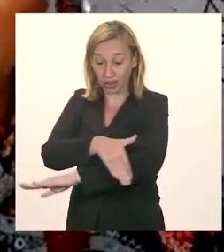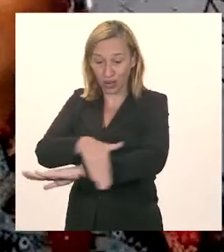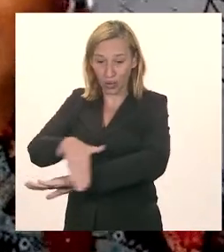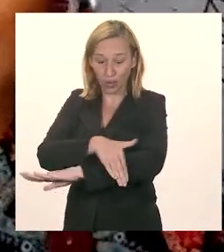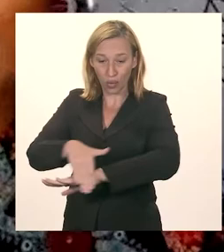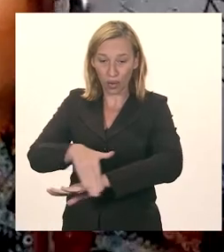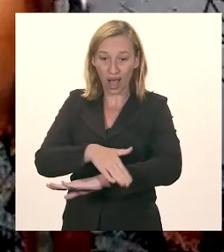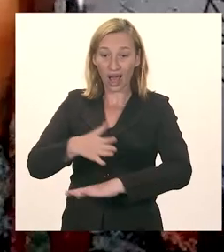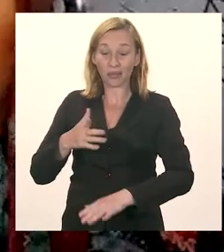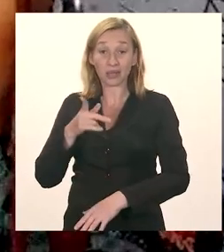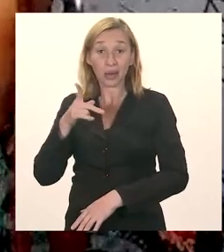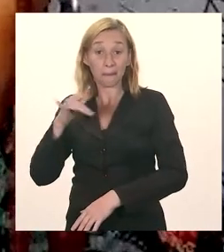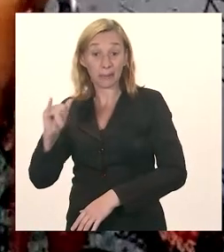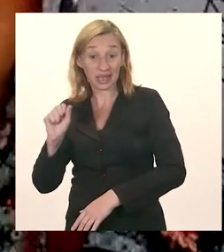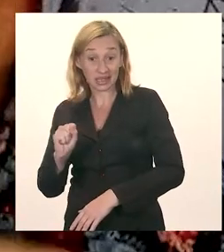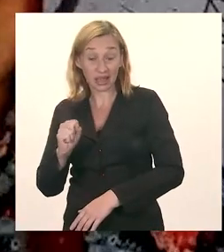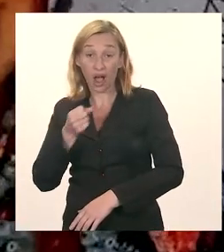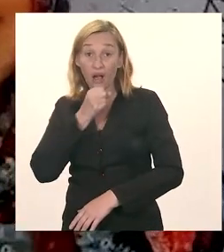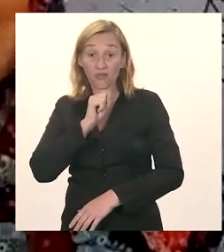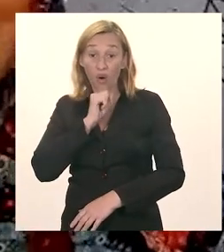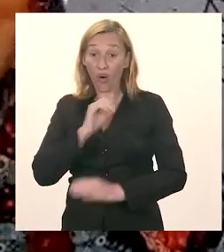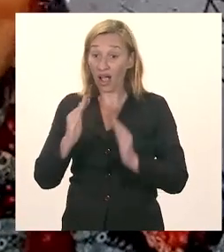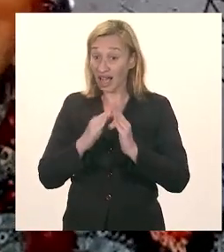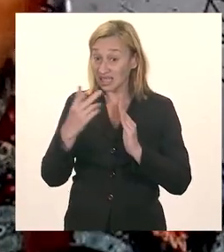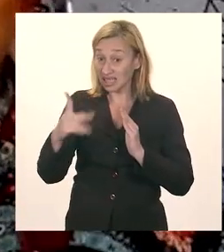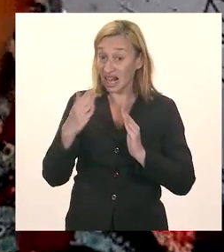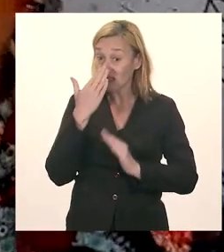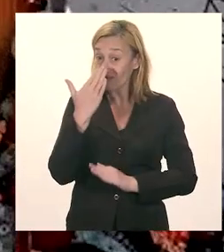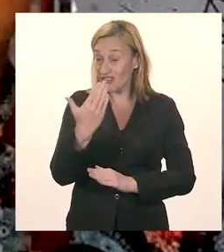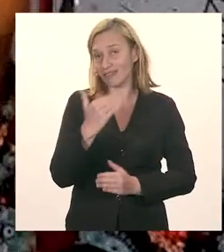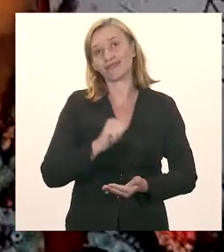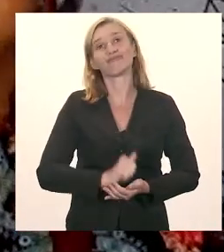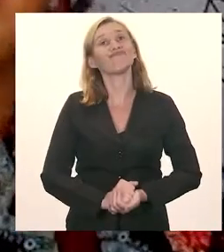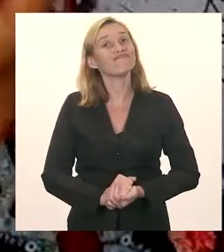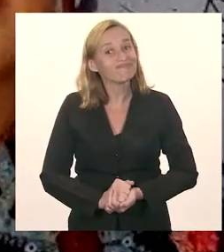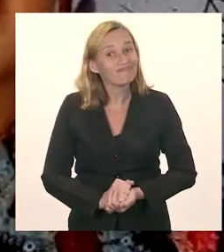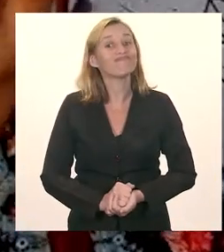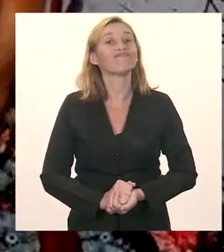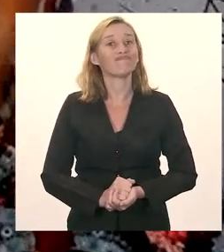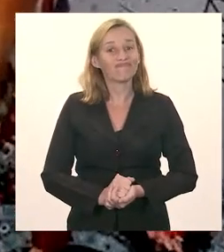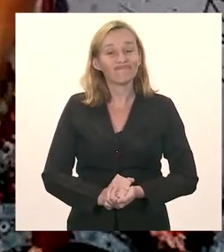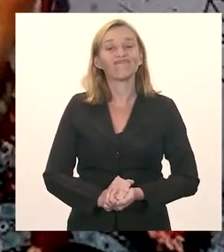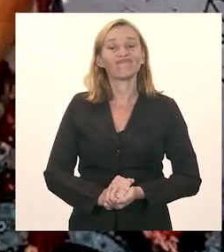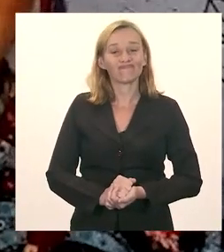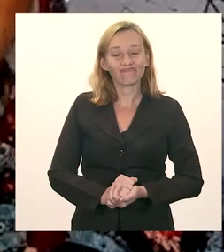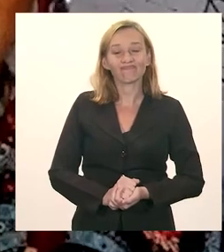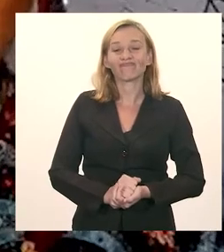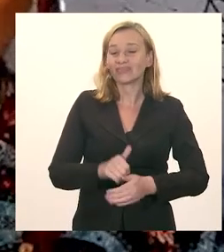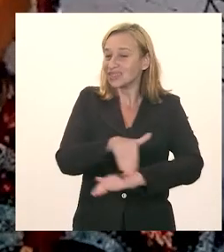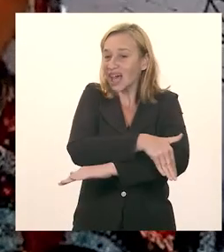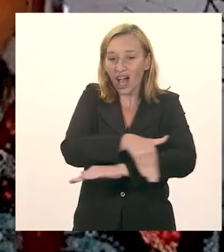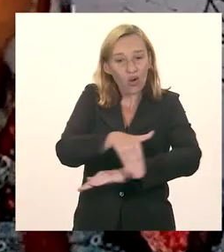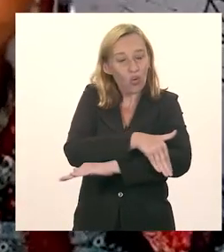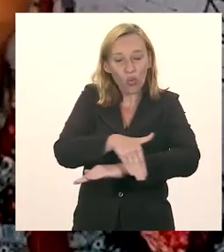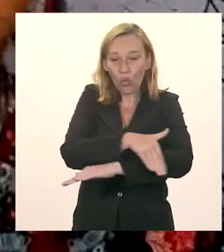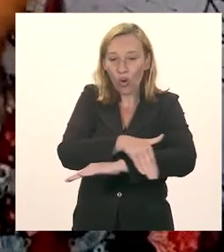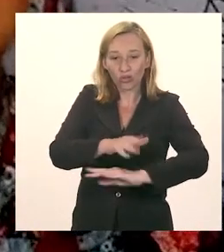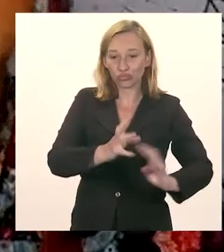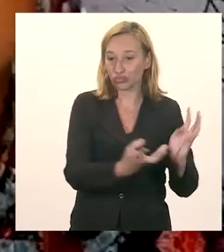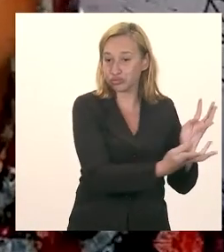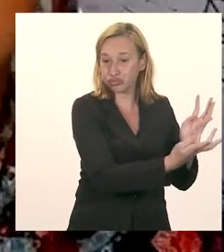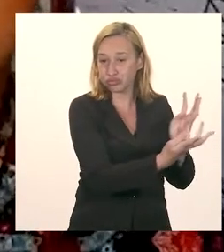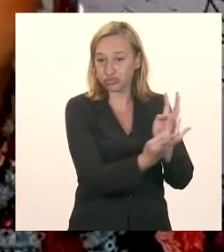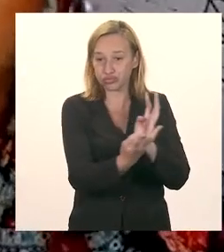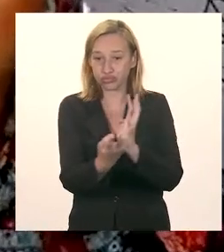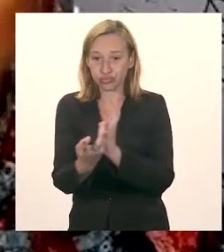assim na rua, porque minha bisavó, a casa dela era em frente, a casa dela era na rua que passavam